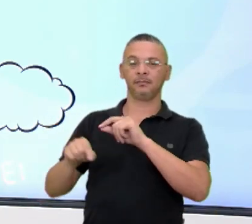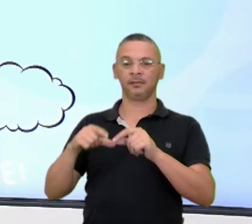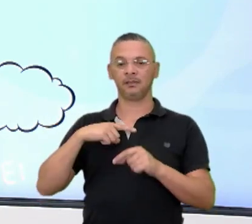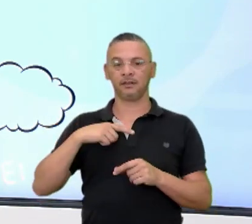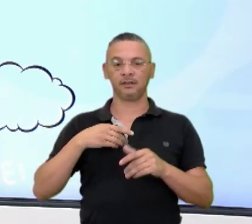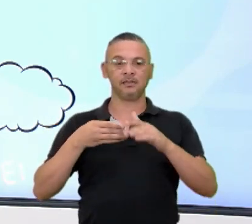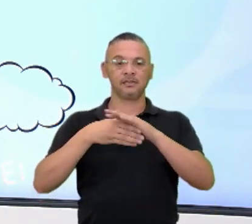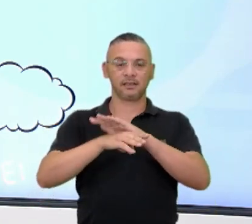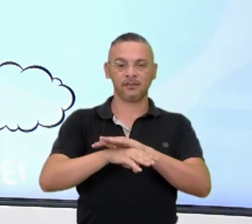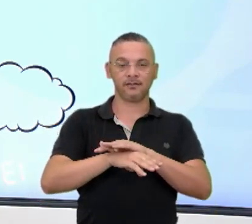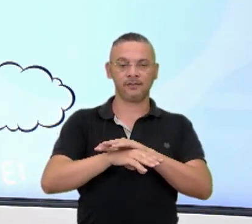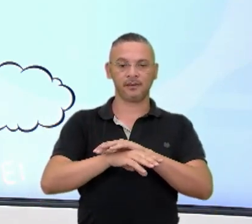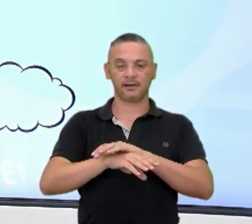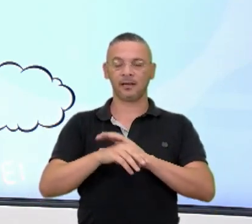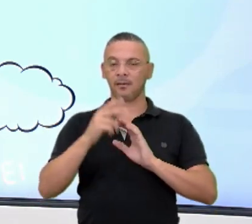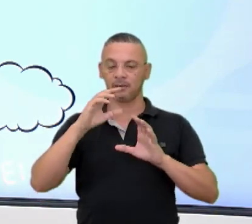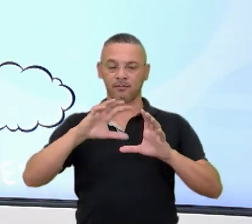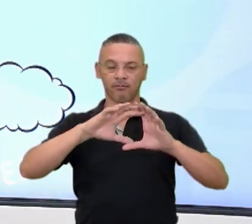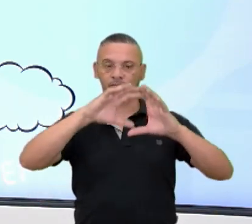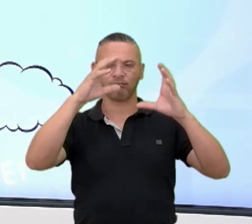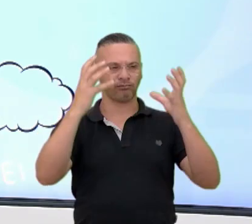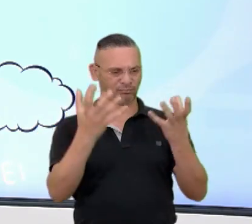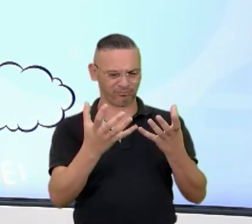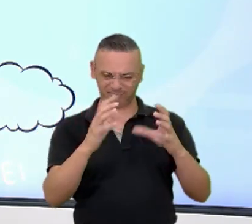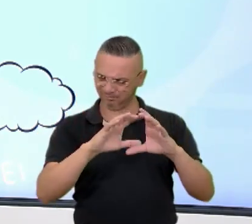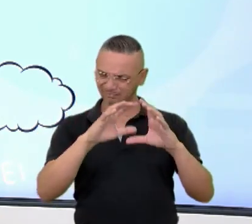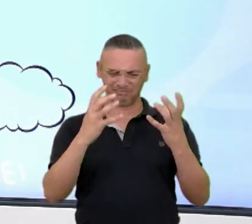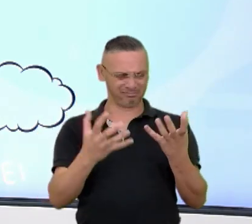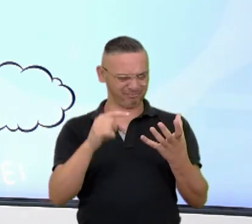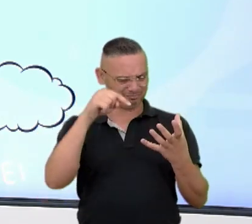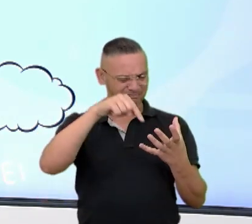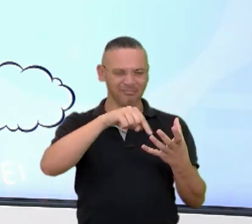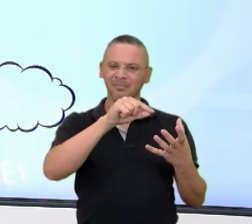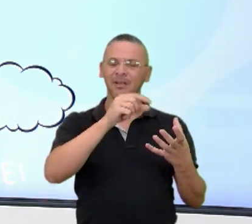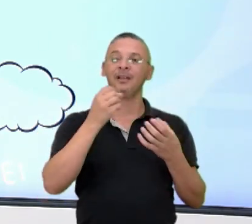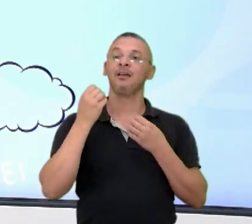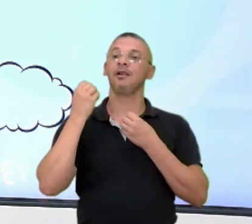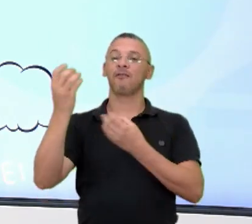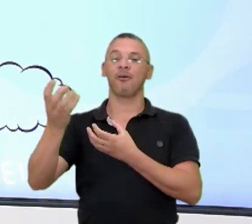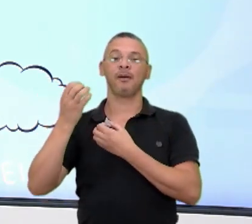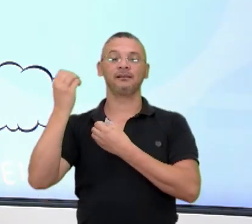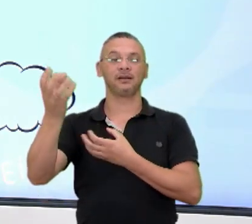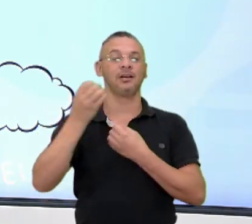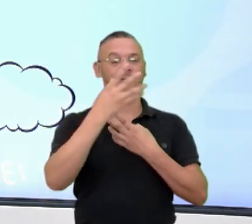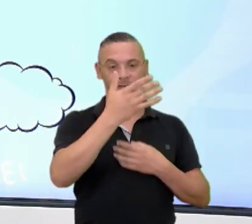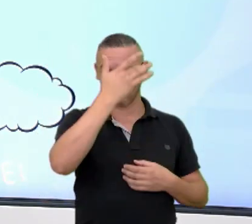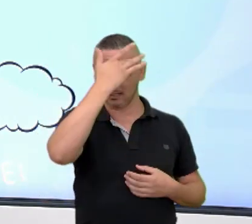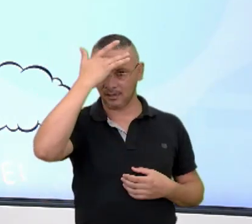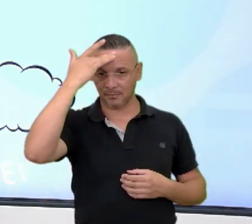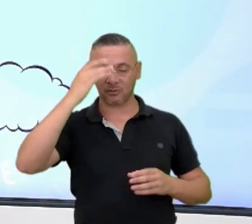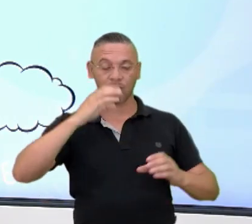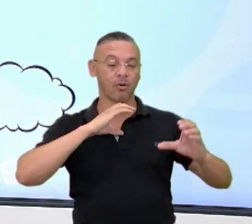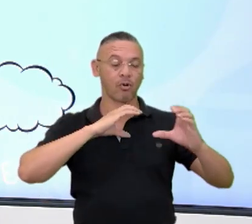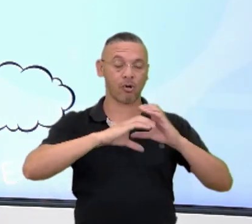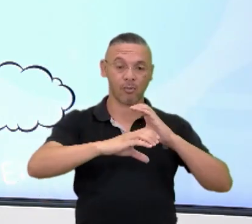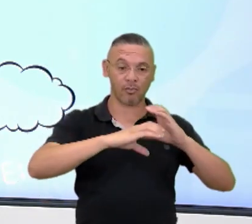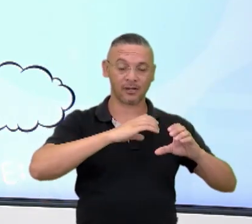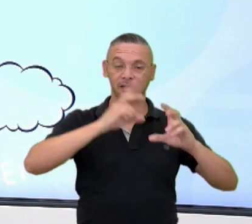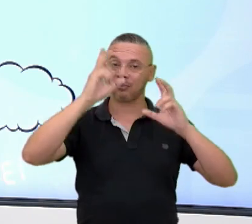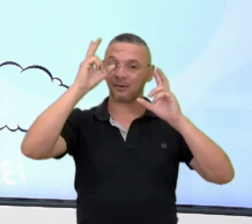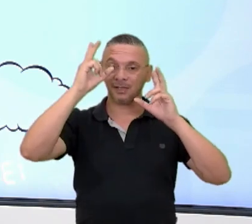Aqui você tem um dos países, se não o país mais relevante, mais importante hoje, né? Se bem que hoje está tudo sendo questionado, mas tem aqui, Estados